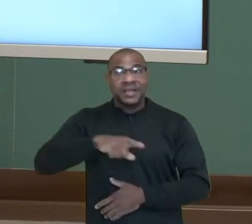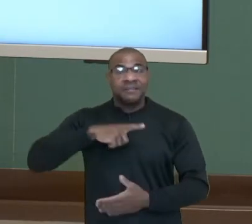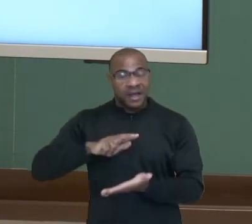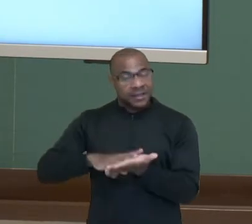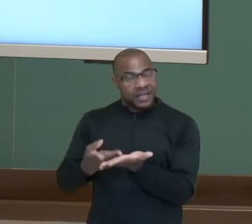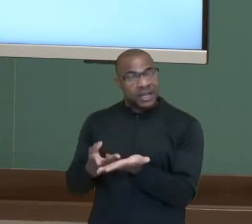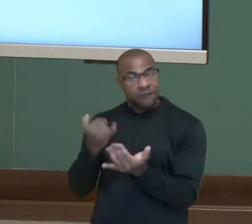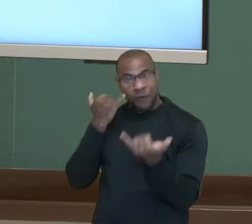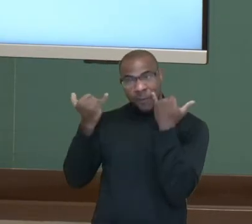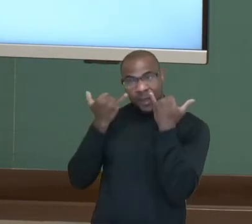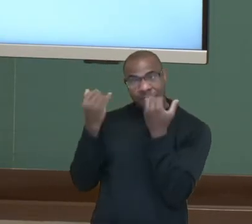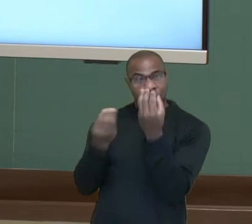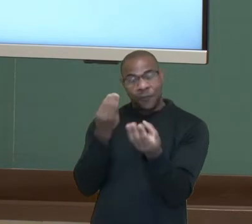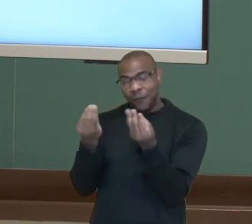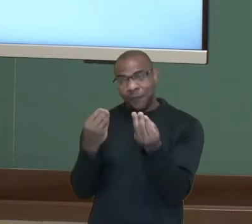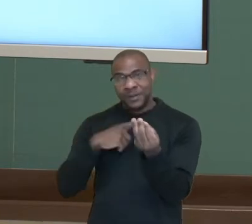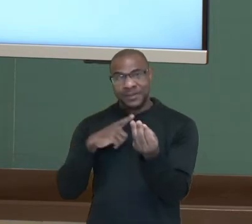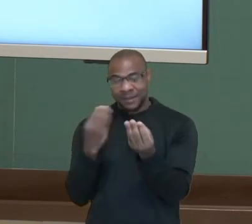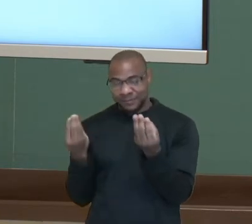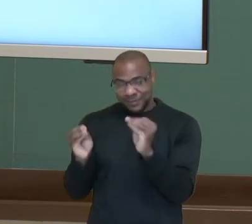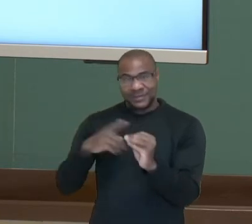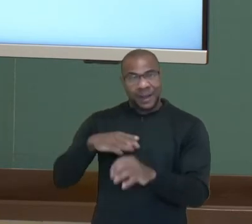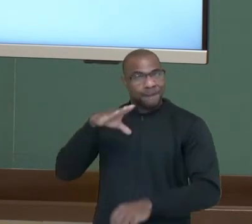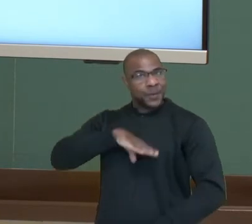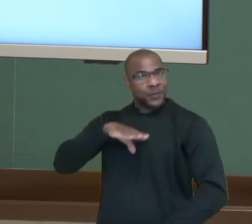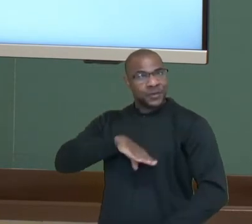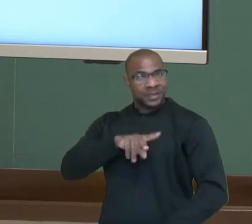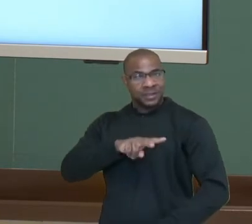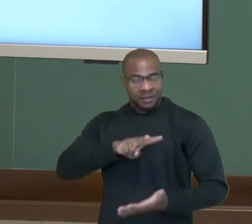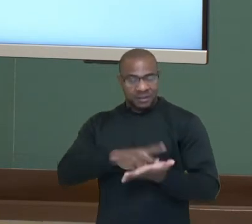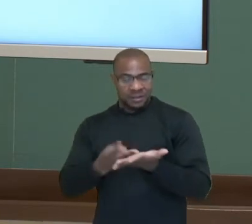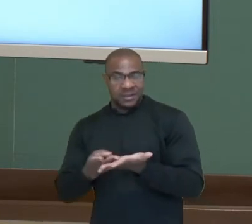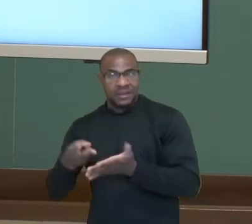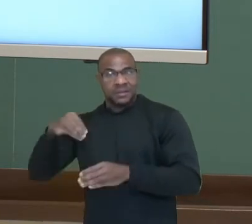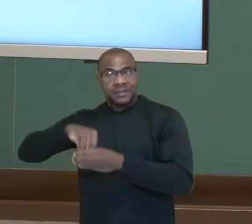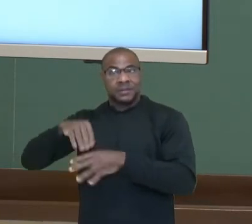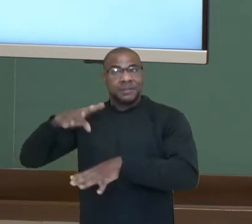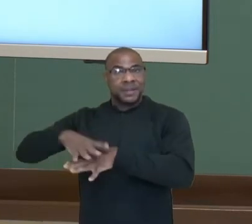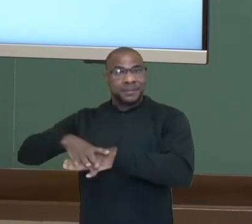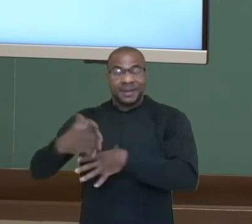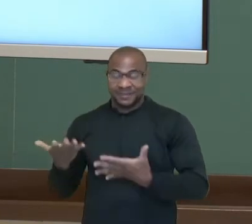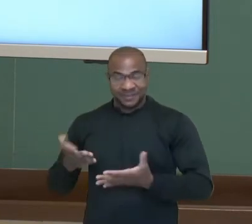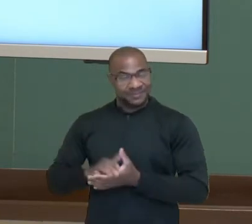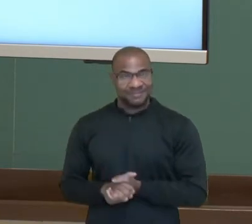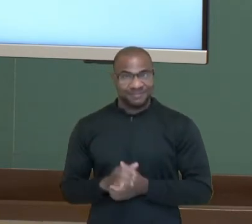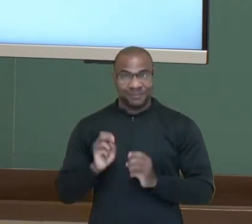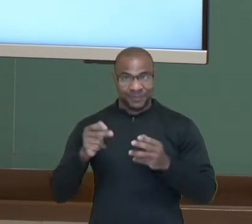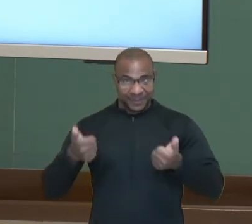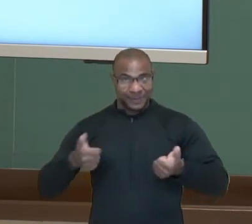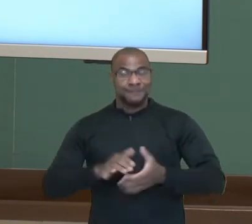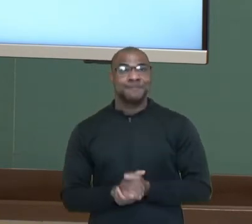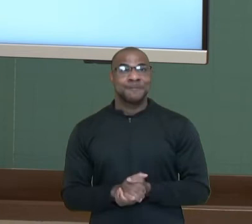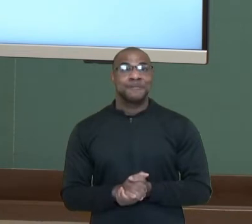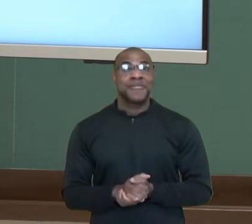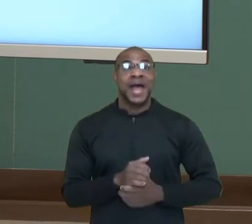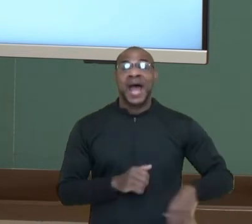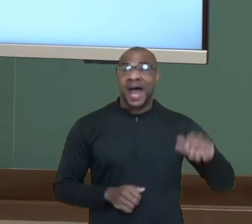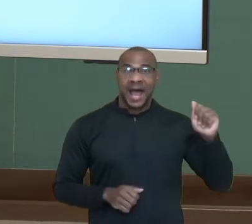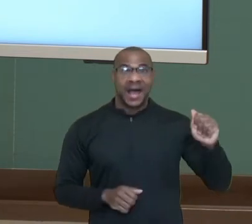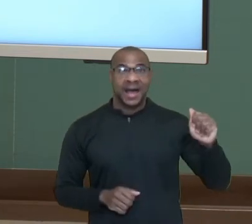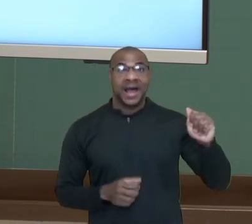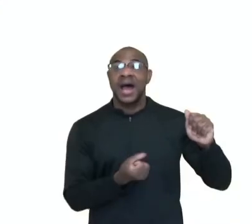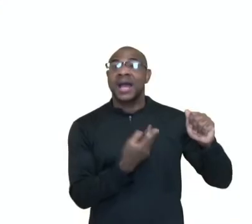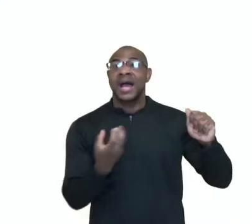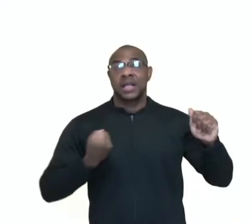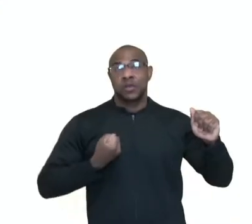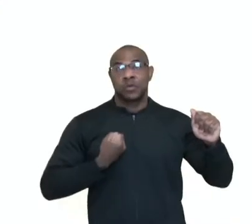essa informação que está aqui em português e você vai escrever com símbolos matemáticos, tá bom? Letra A. A cada